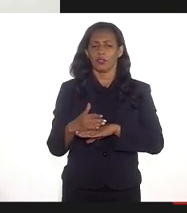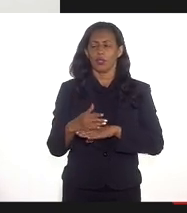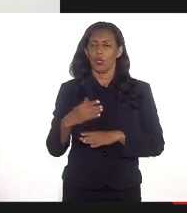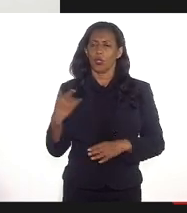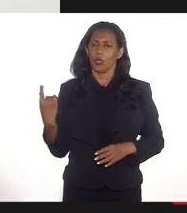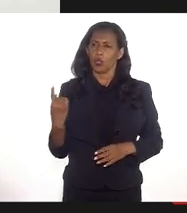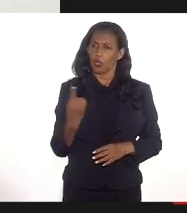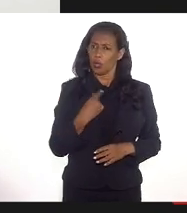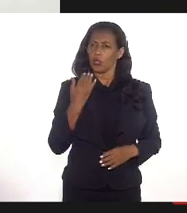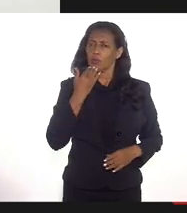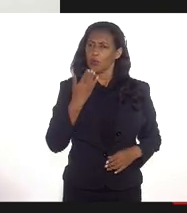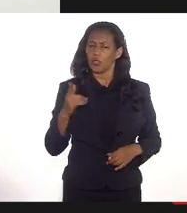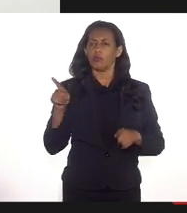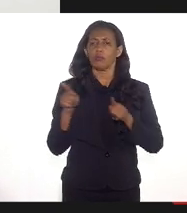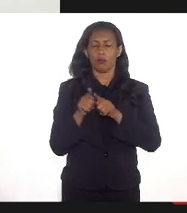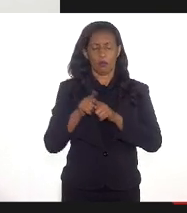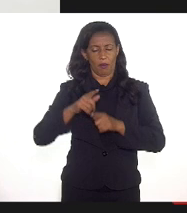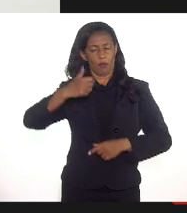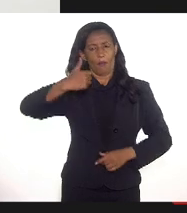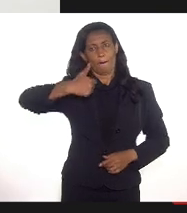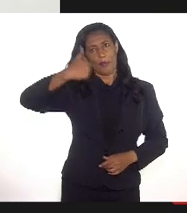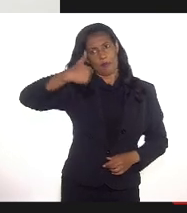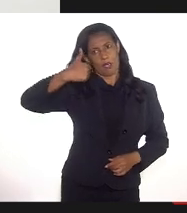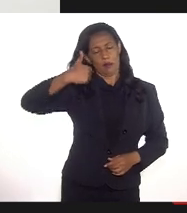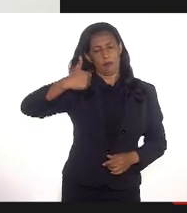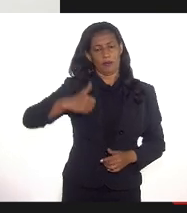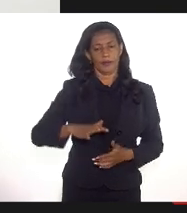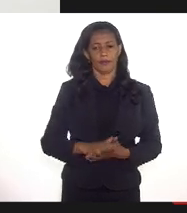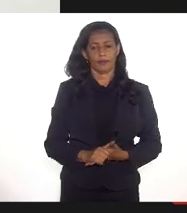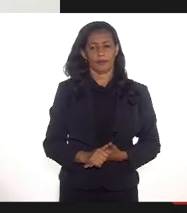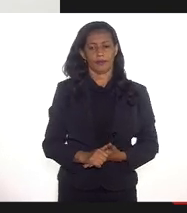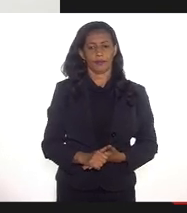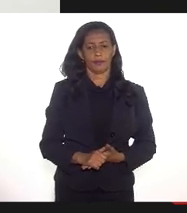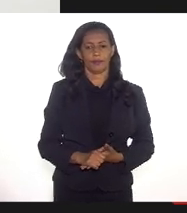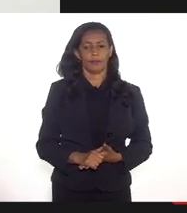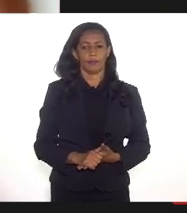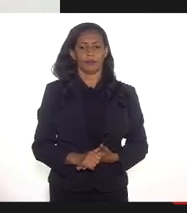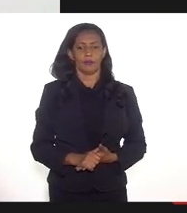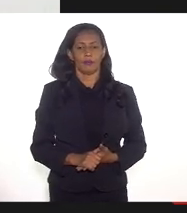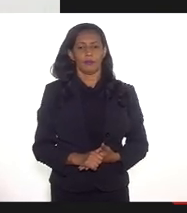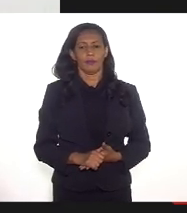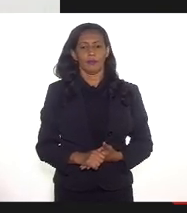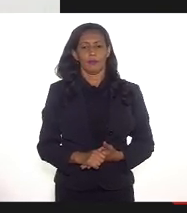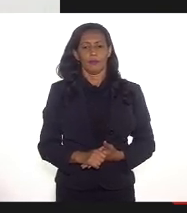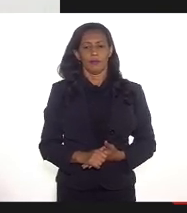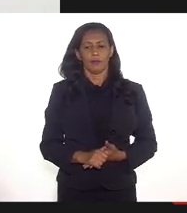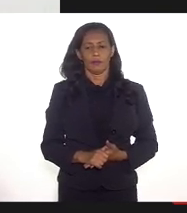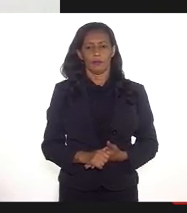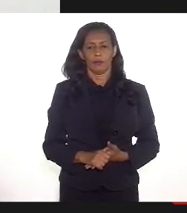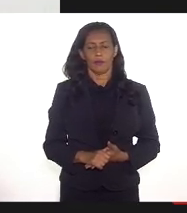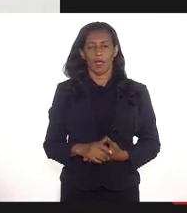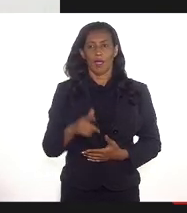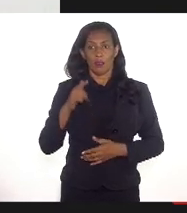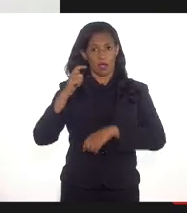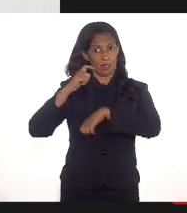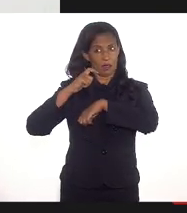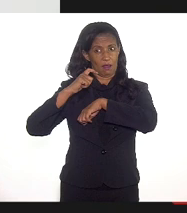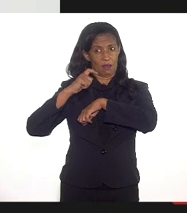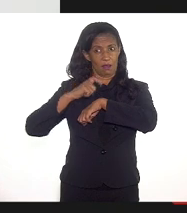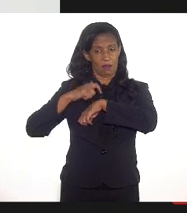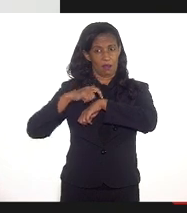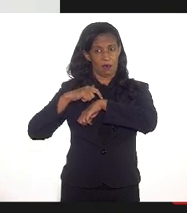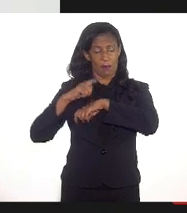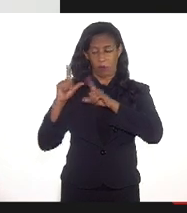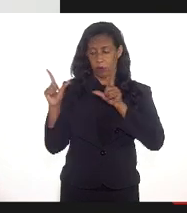nosso pedido também foi o primeiro. Na verdade, o nosso pedido ele é para economia de tempo, né, e